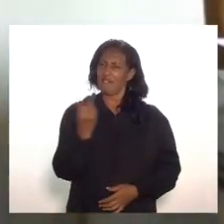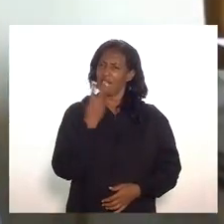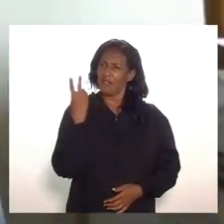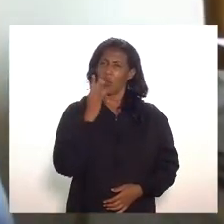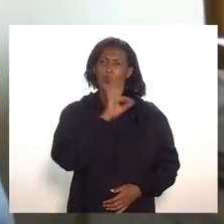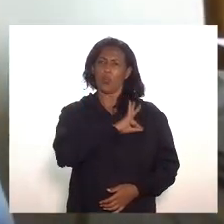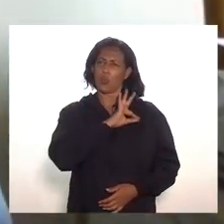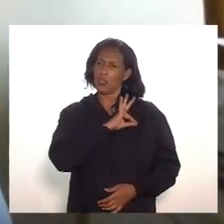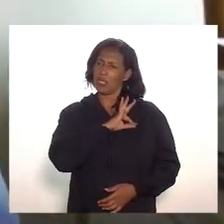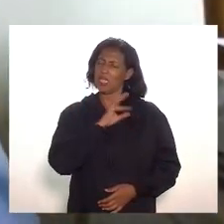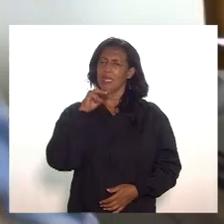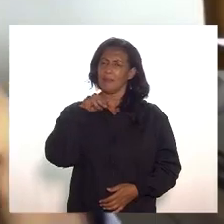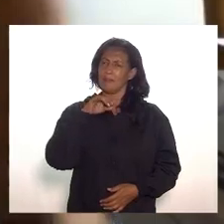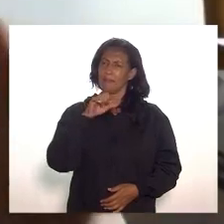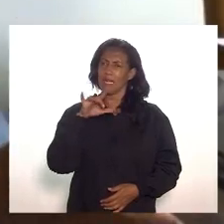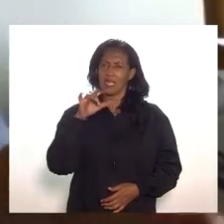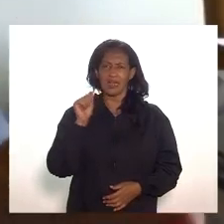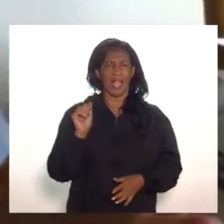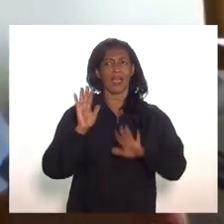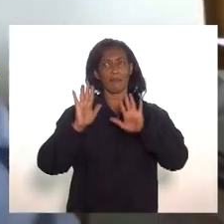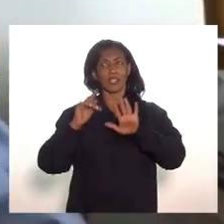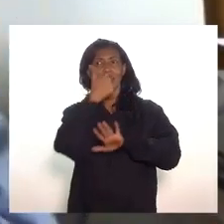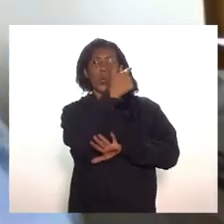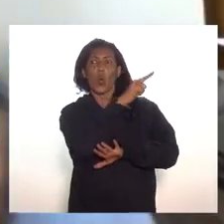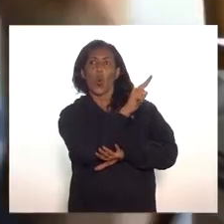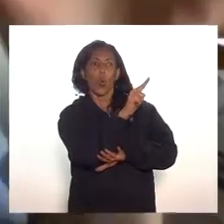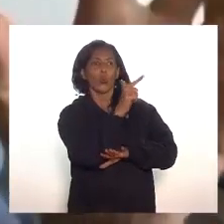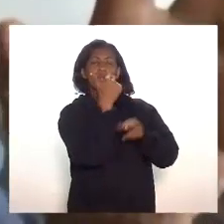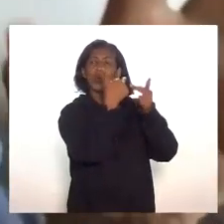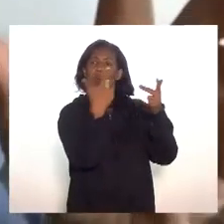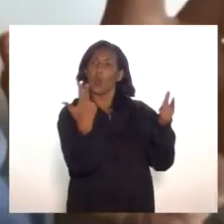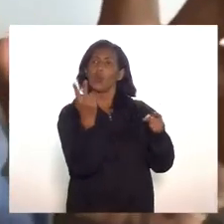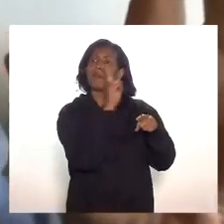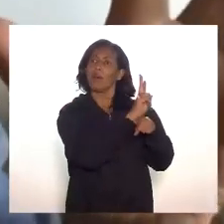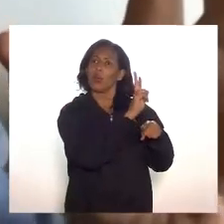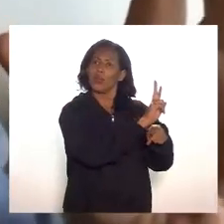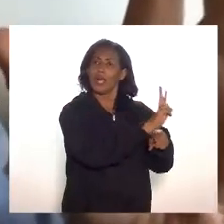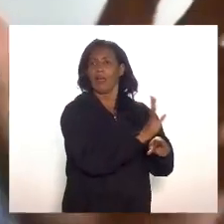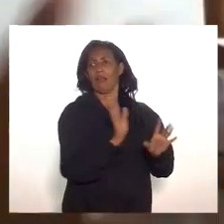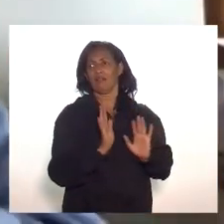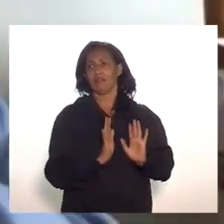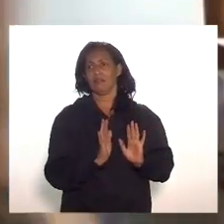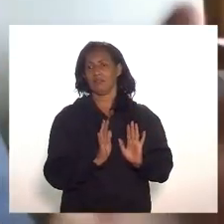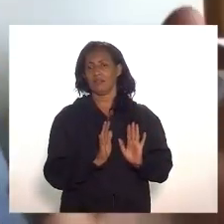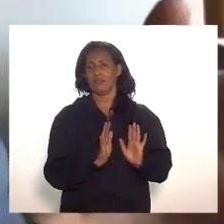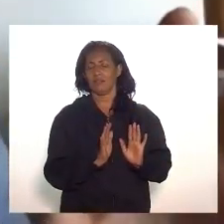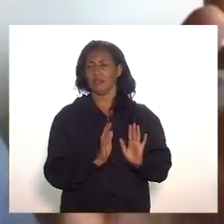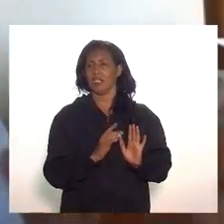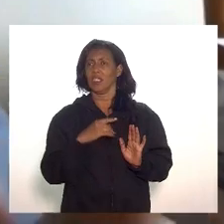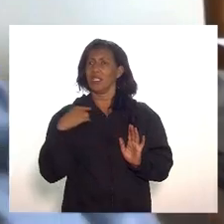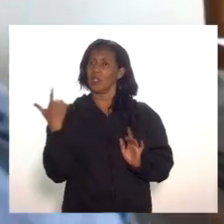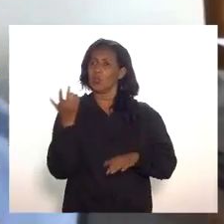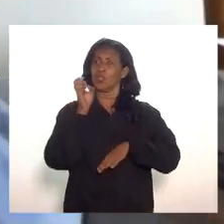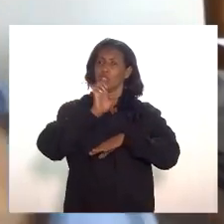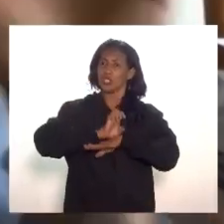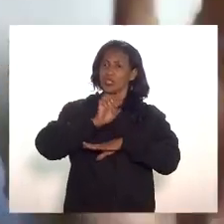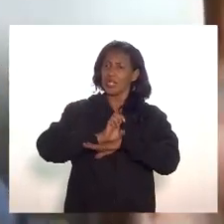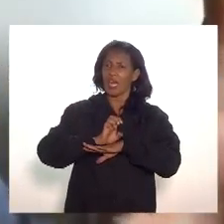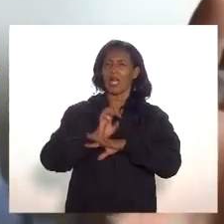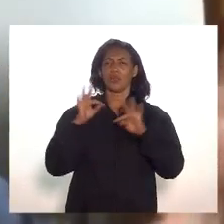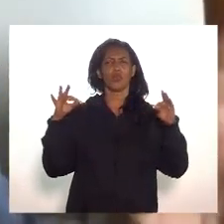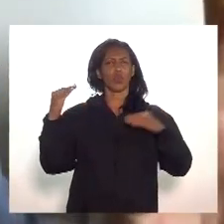assuntos a tratar. O que mais tem é crime nessa cidade e nesse estado, em todos